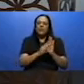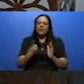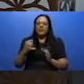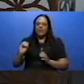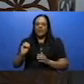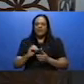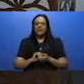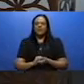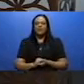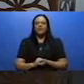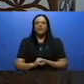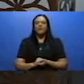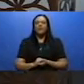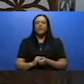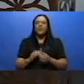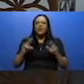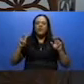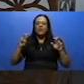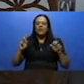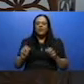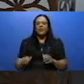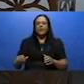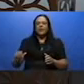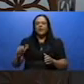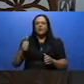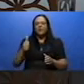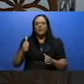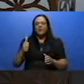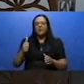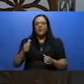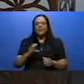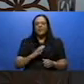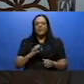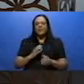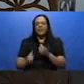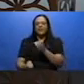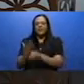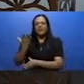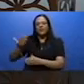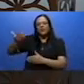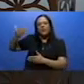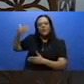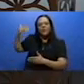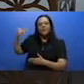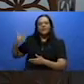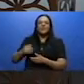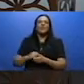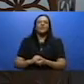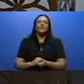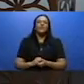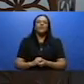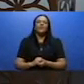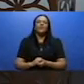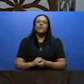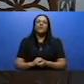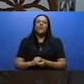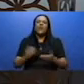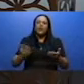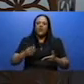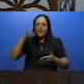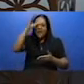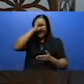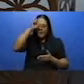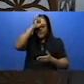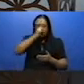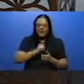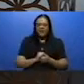Deus, já estudou isso, será? Nos módulos anteriores, nos anos anteriores, mas agora a gente vai ter uma abordagem diferente,